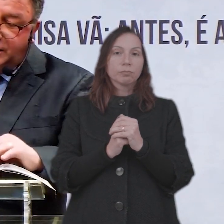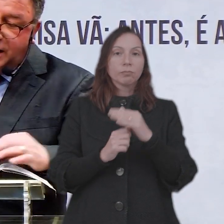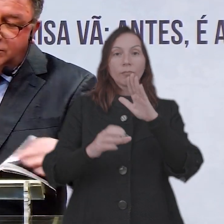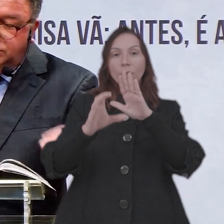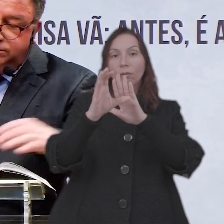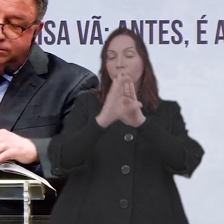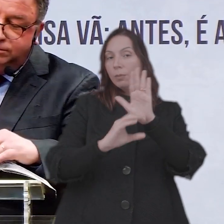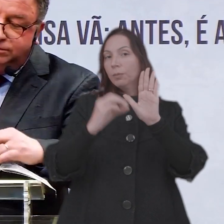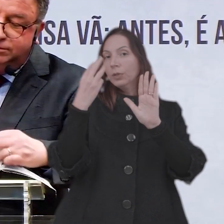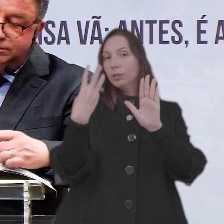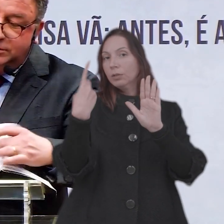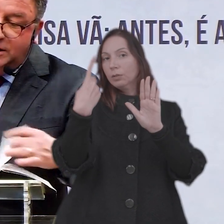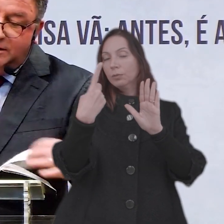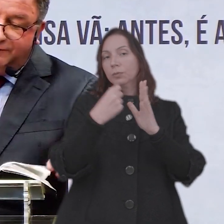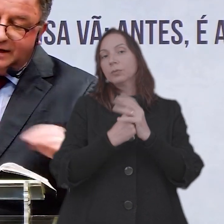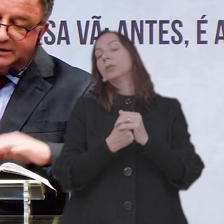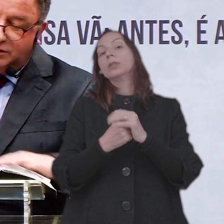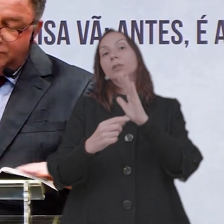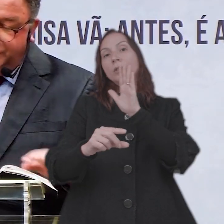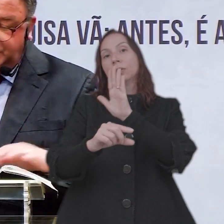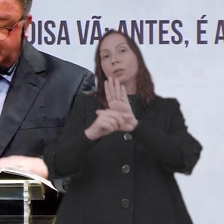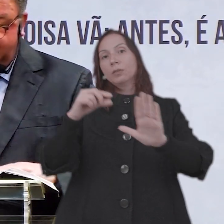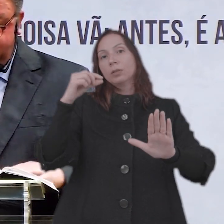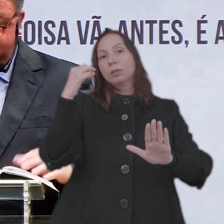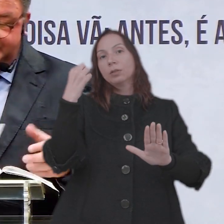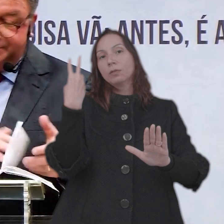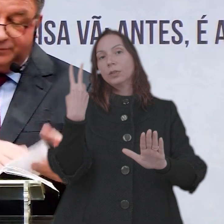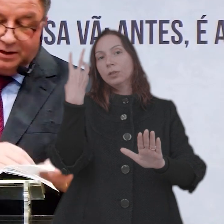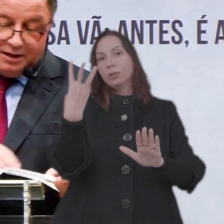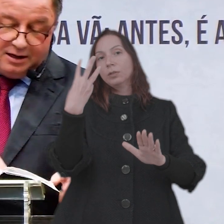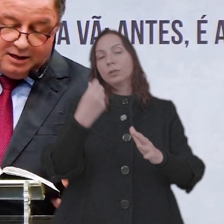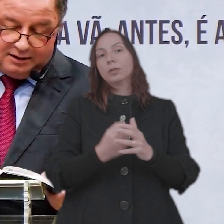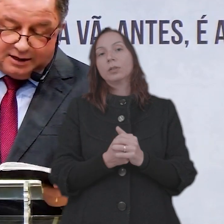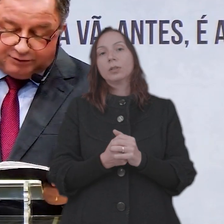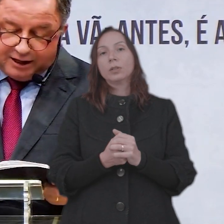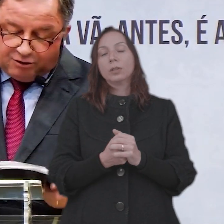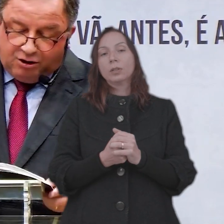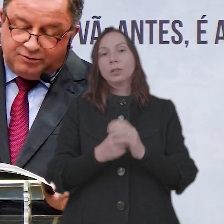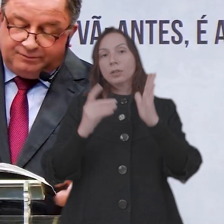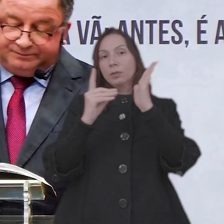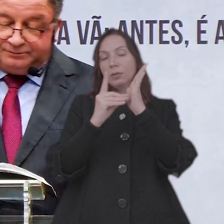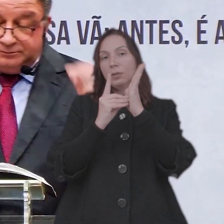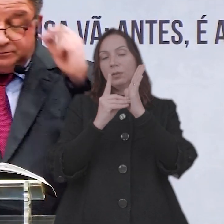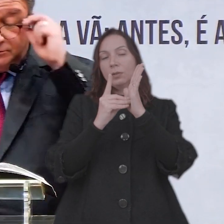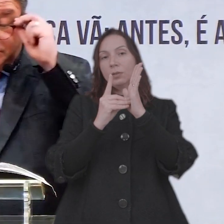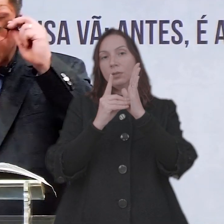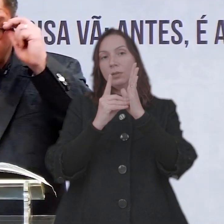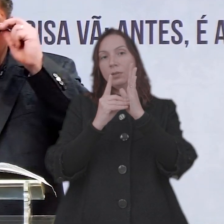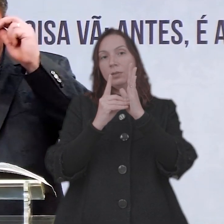capítulo 31, versículo 23. Deuteronômio,